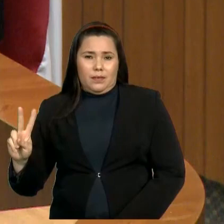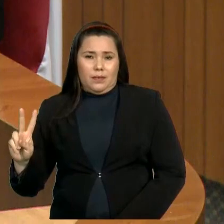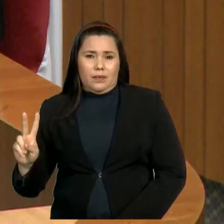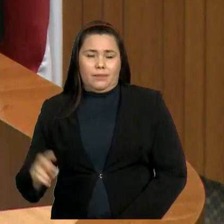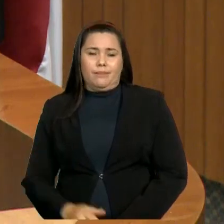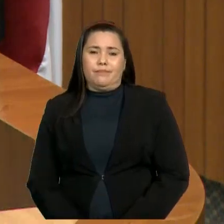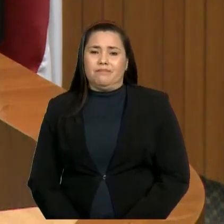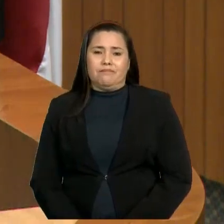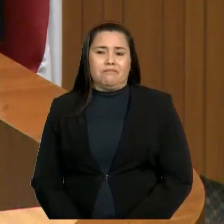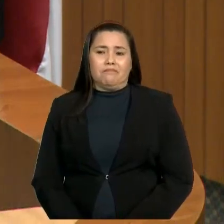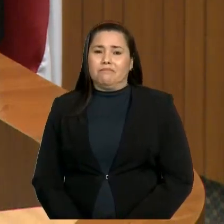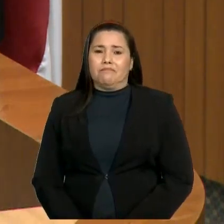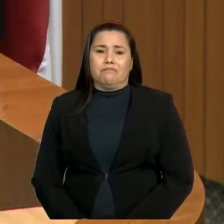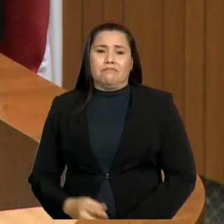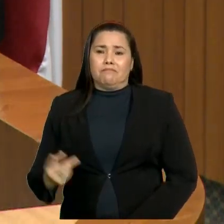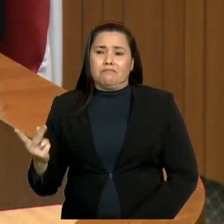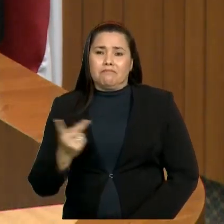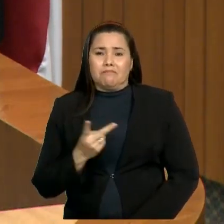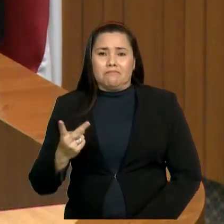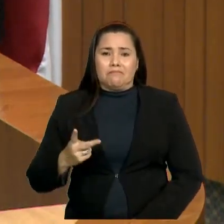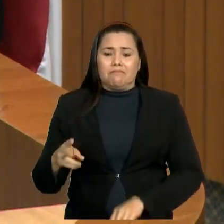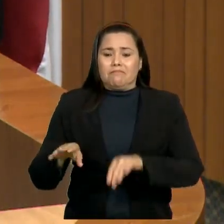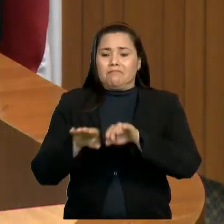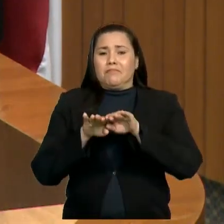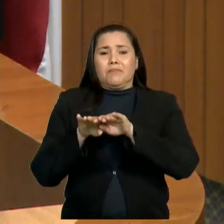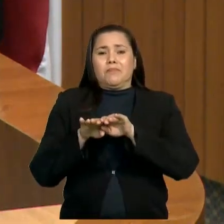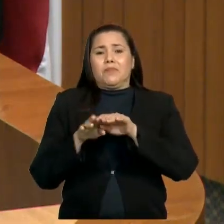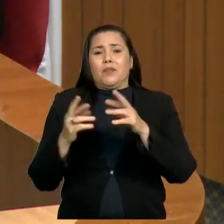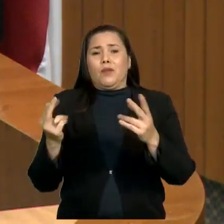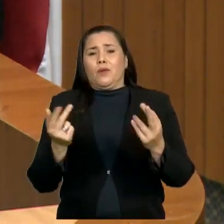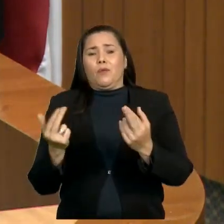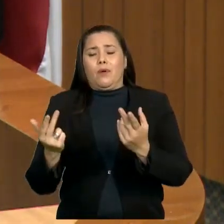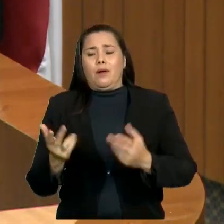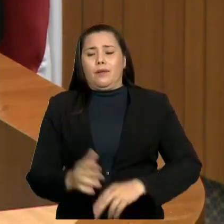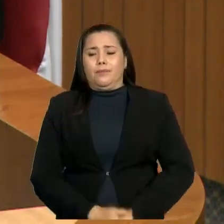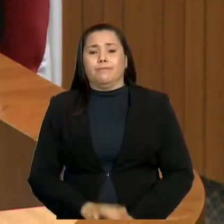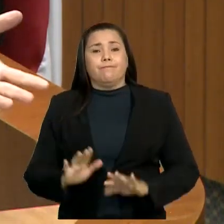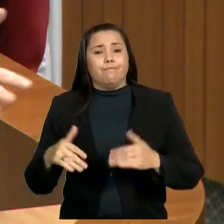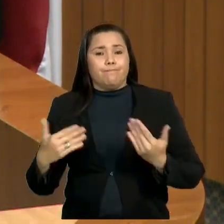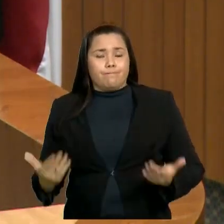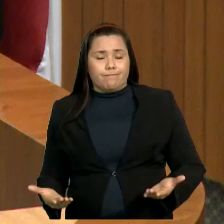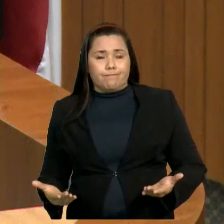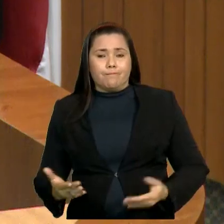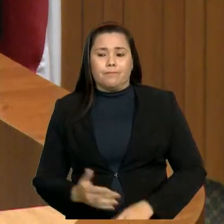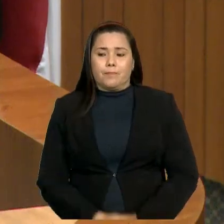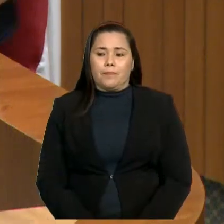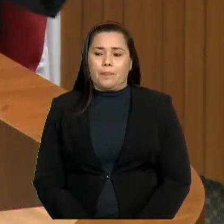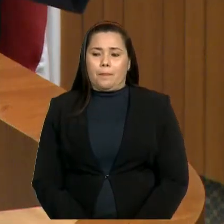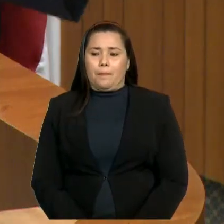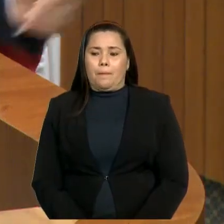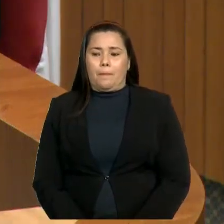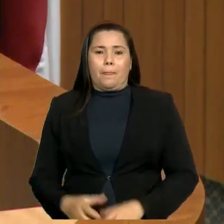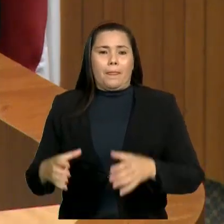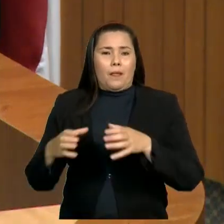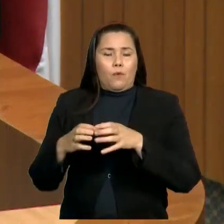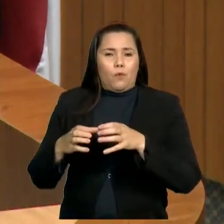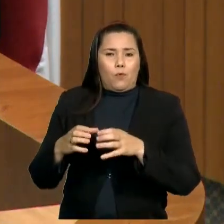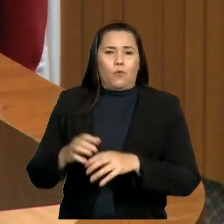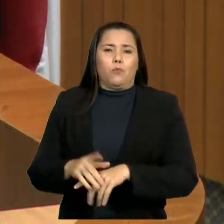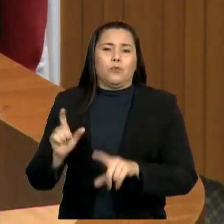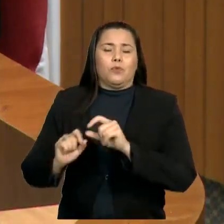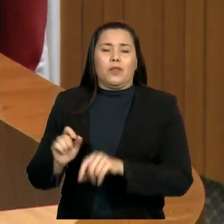sendo recebido então na turma aqui do Tio Patinhas que é o nome do